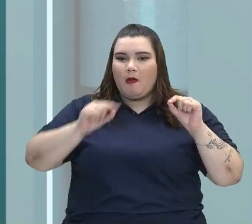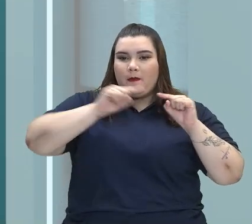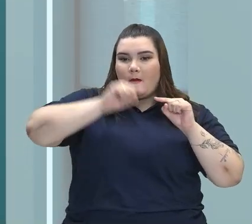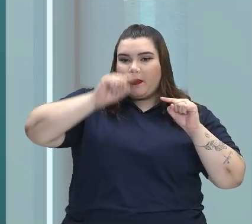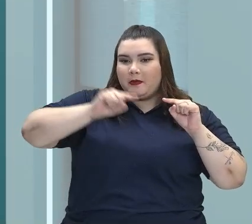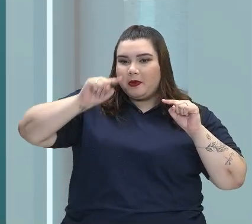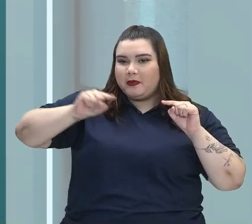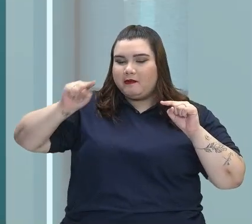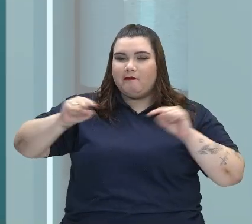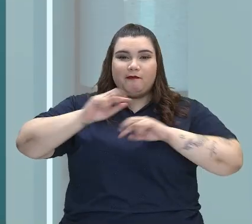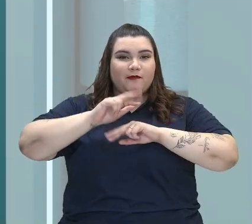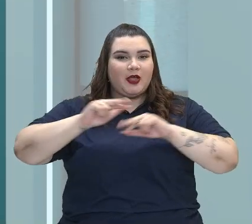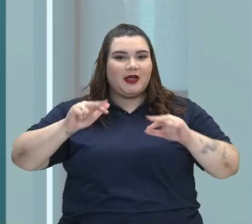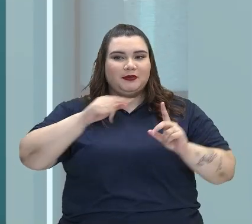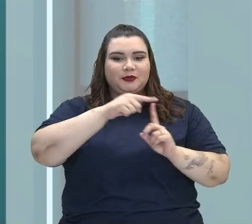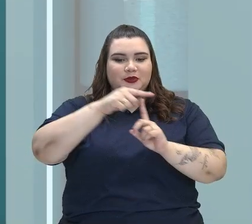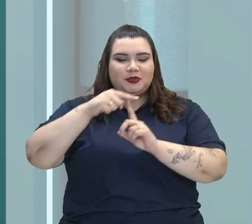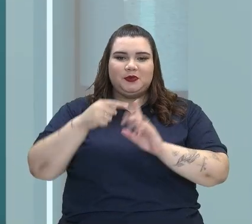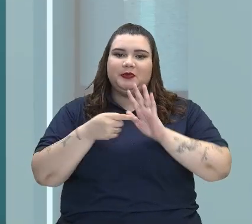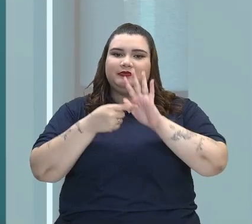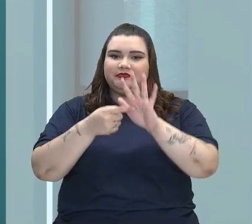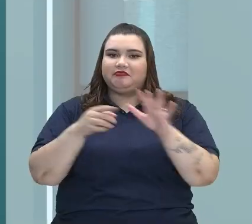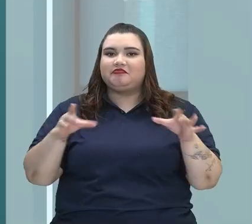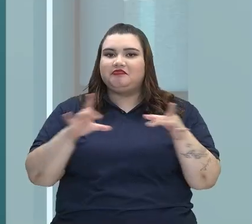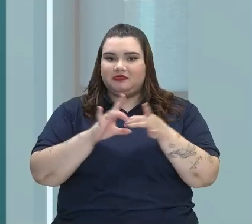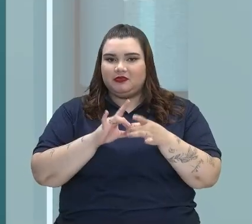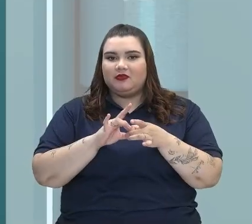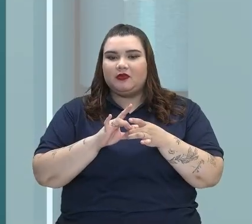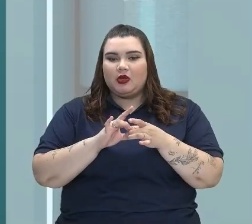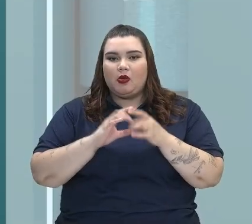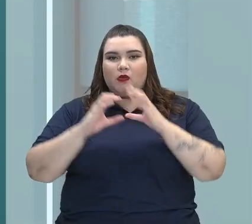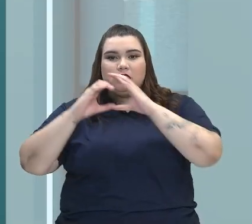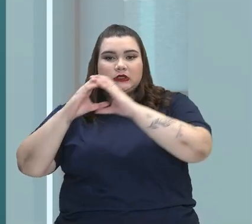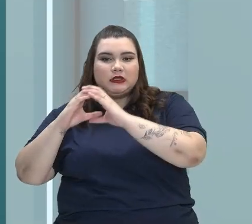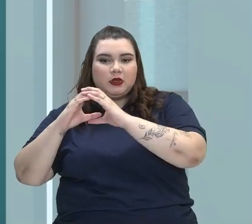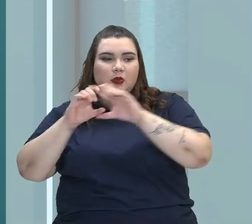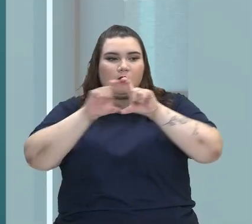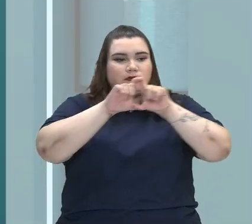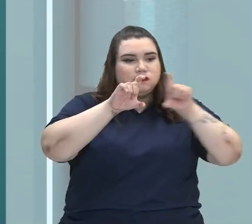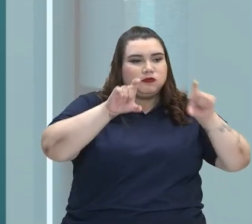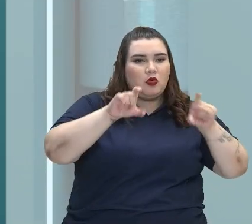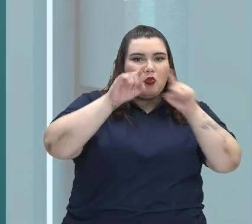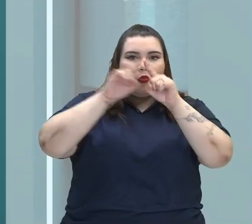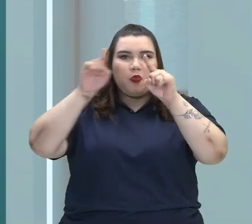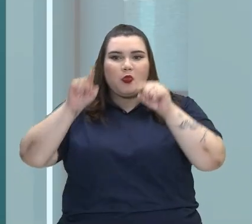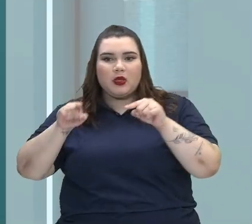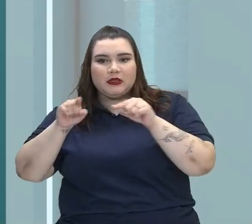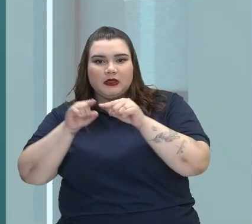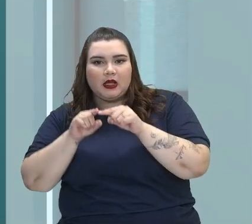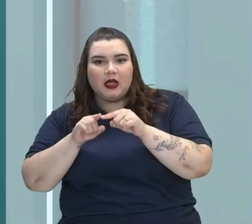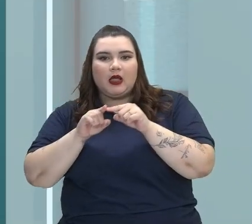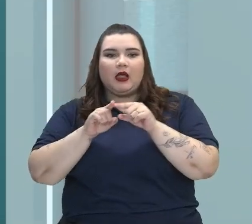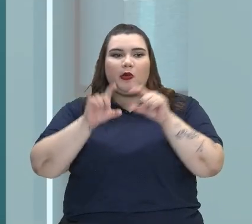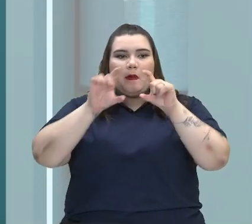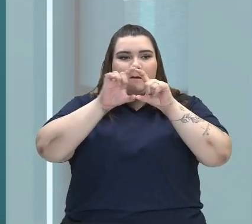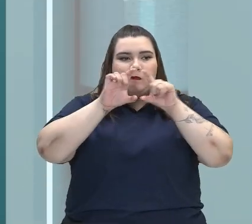elas estavam presentes também na obra de arte. Os círculos, os retângulos, os quadrados, os paralelepípedos, né? De